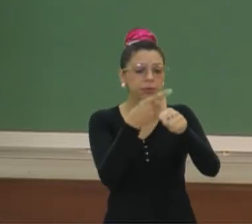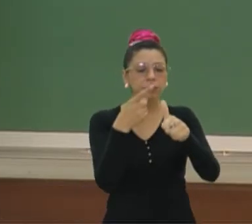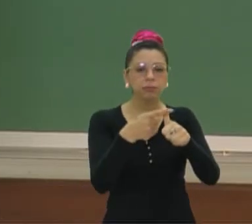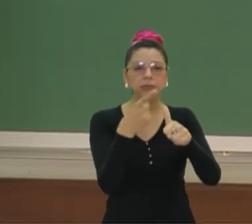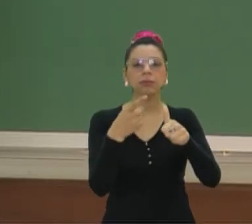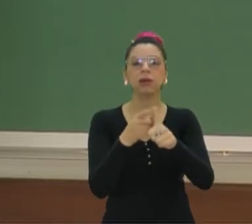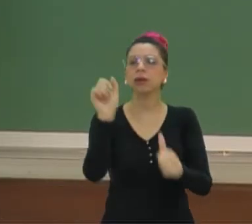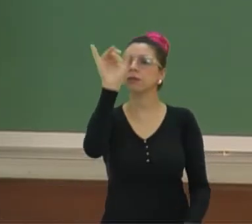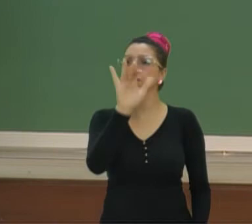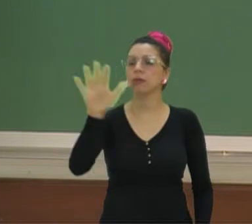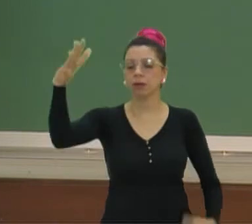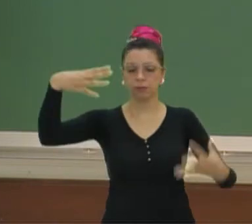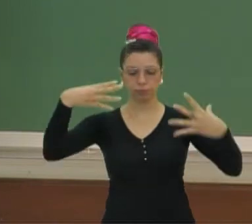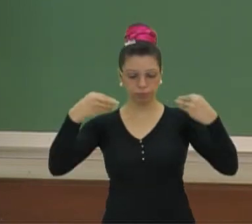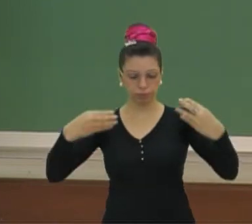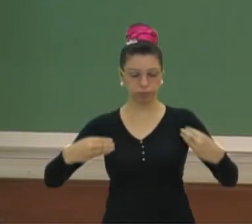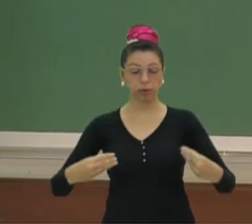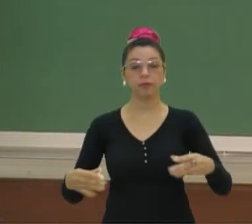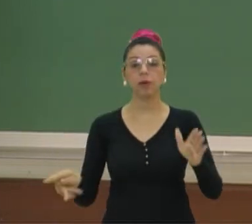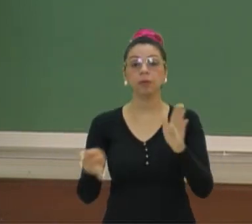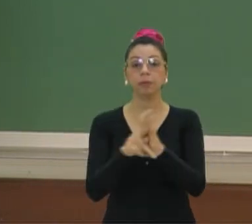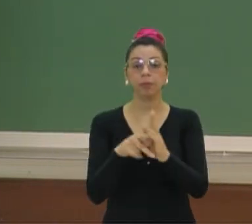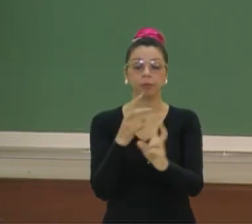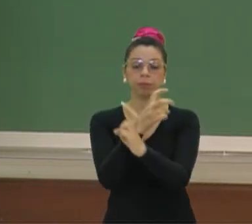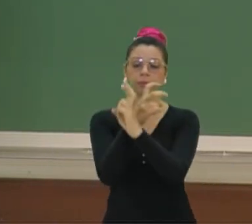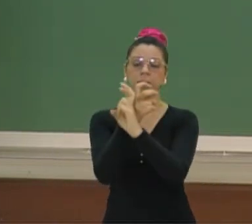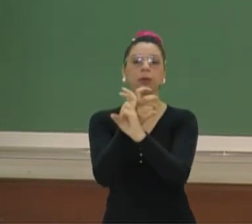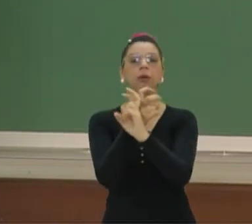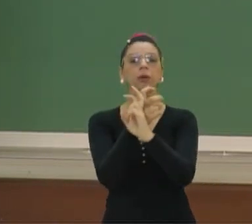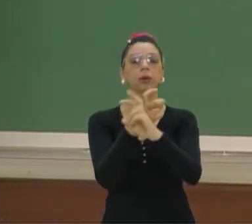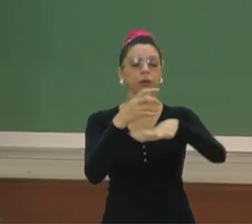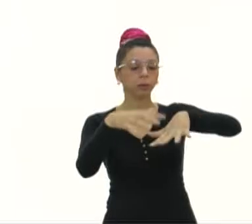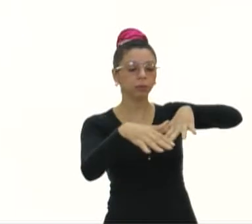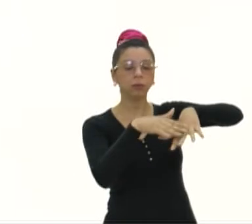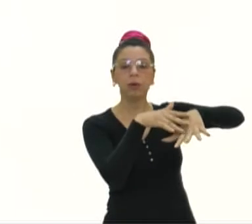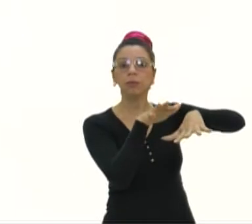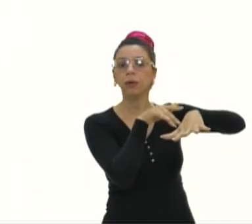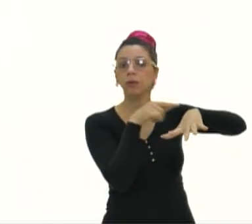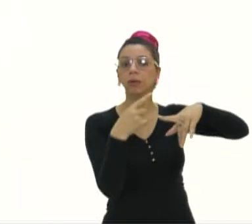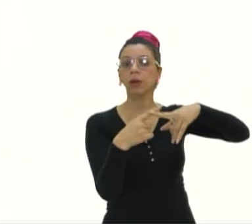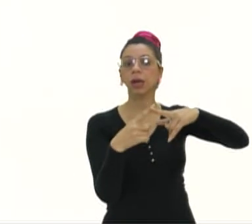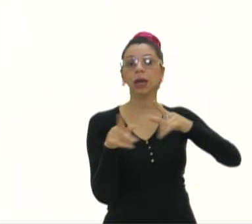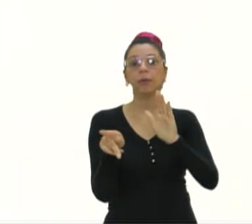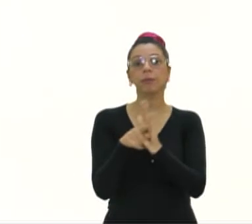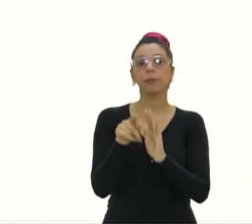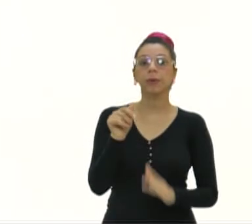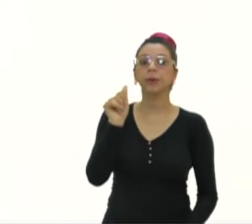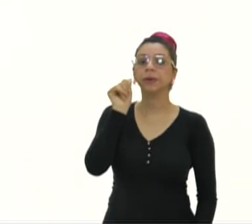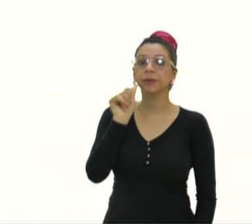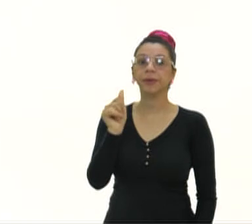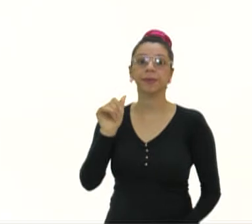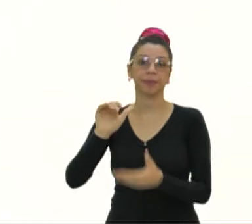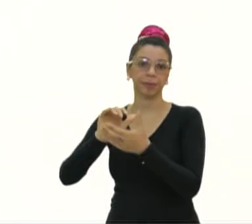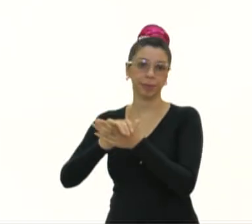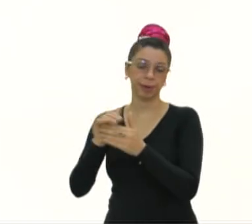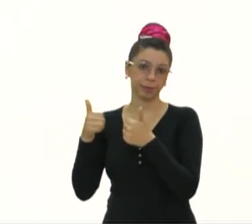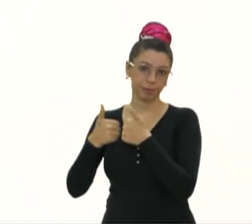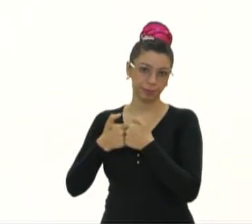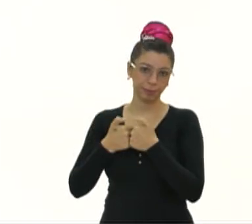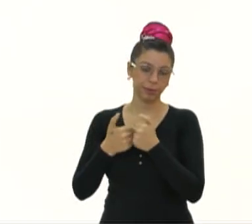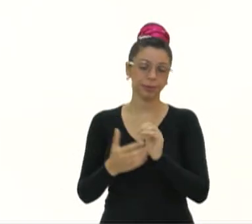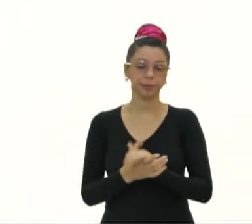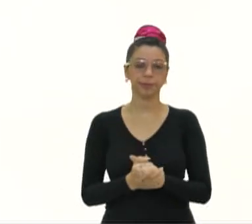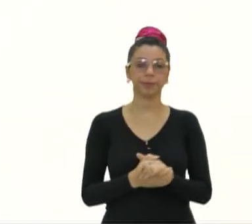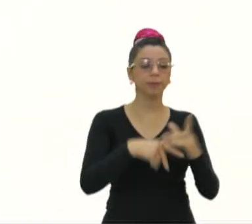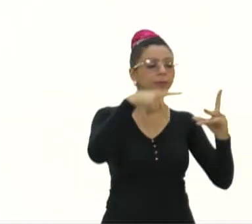hand. Uma imagem esquelética de uma mão da esposa do físico. E no quadrinho do Calvin,